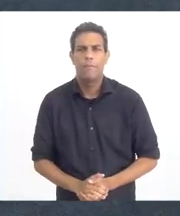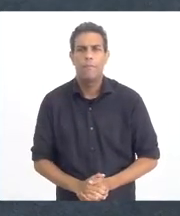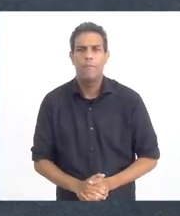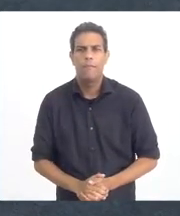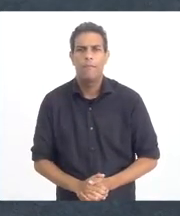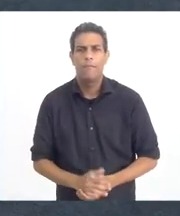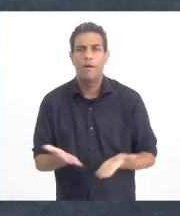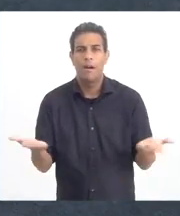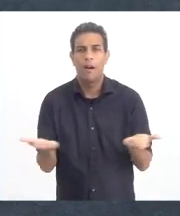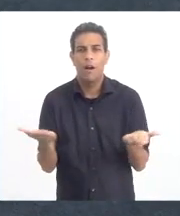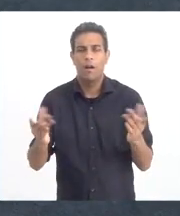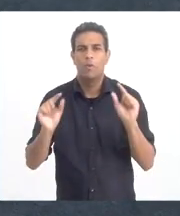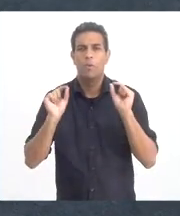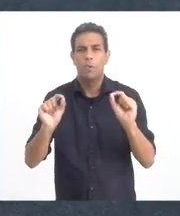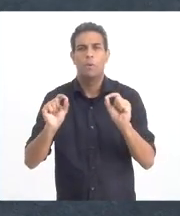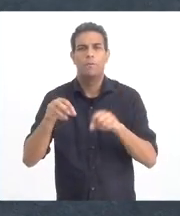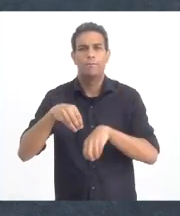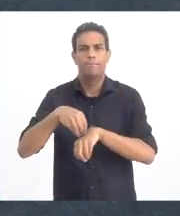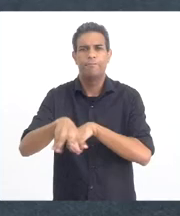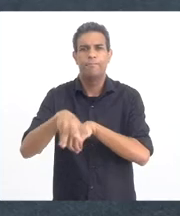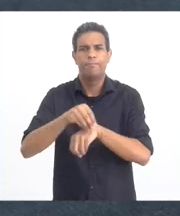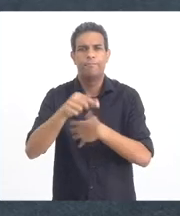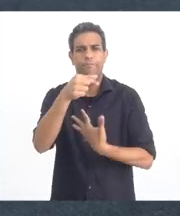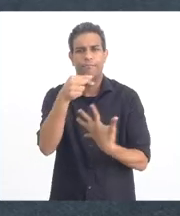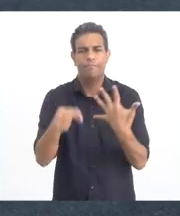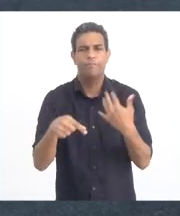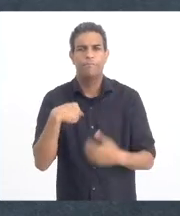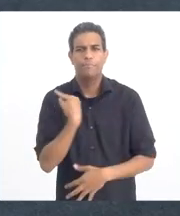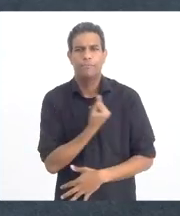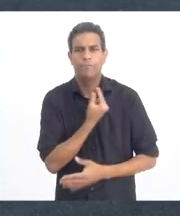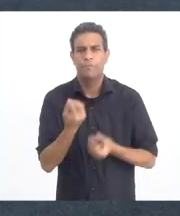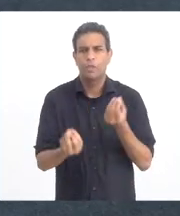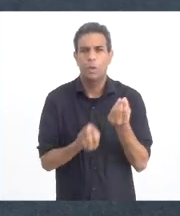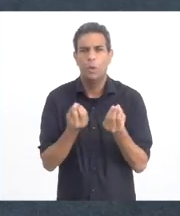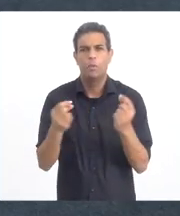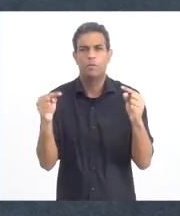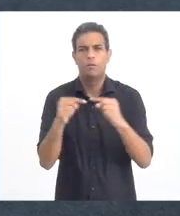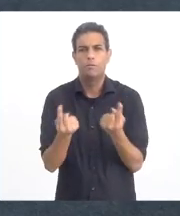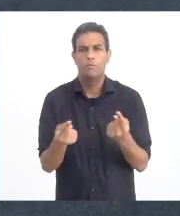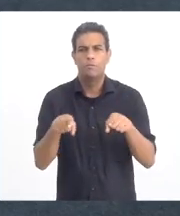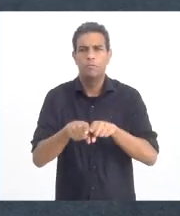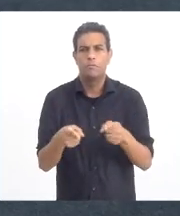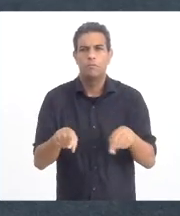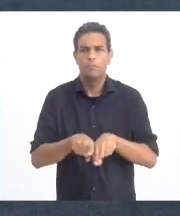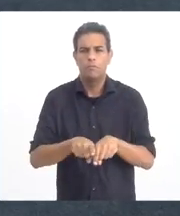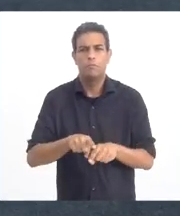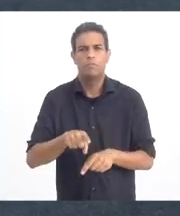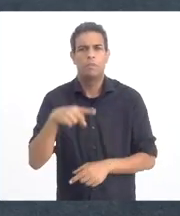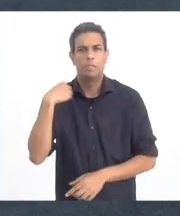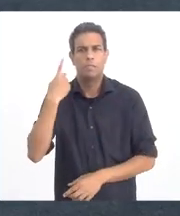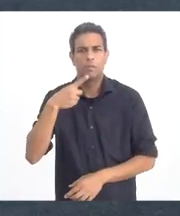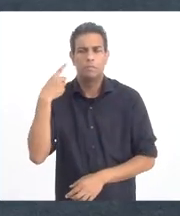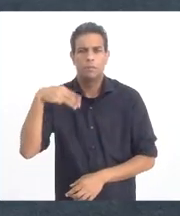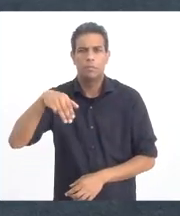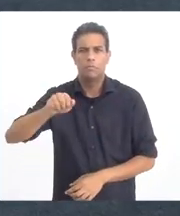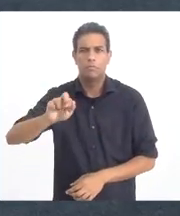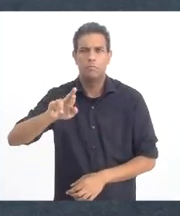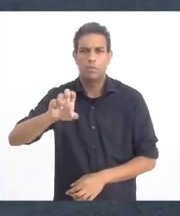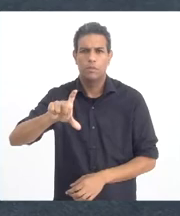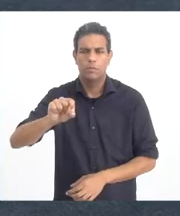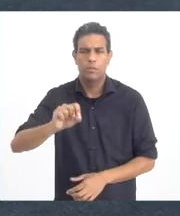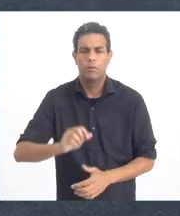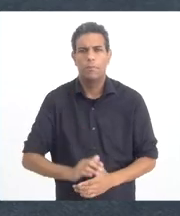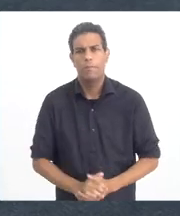A GRET já é uma indicação legislativa nossa, em parceria com o deputado estadual Marcelo Dino,